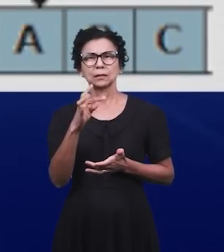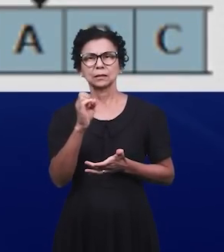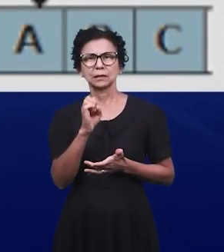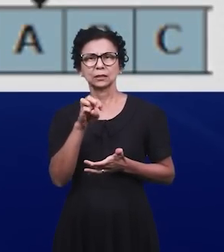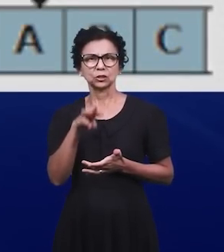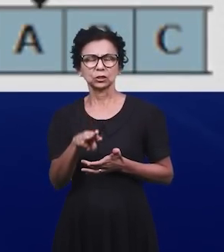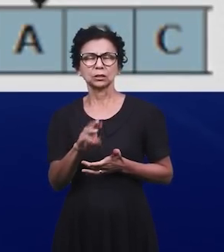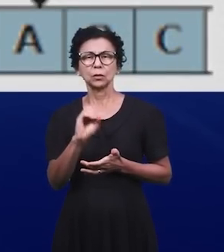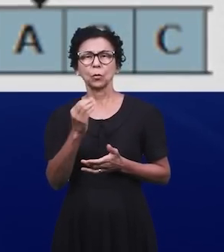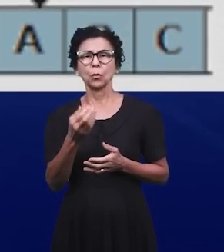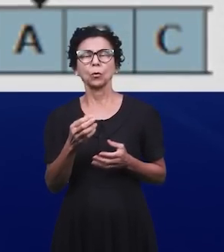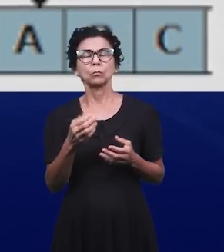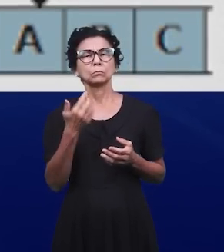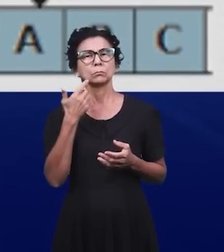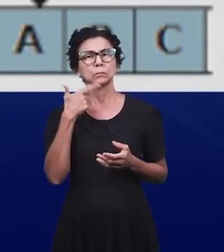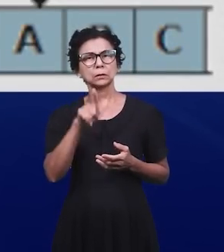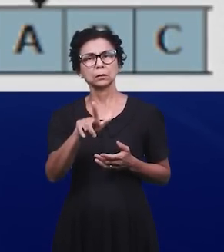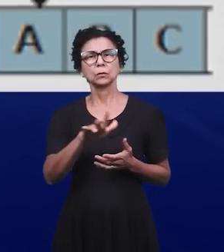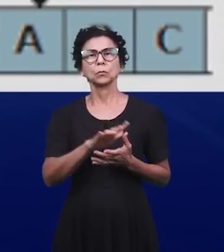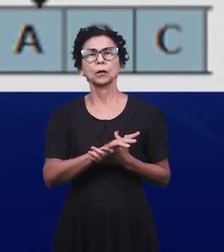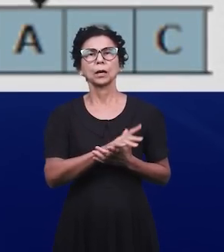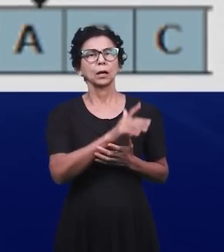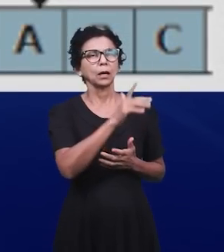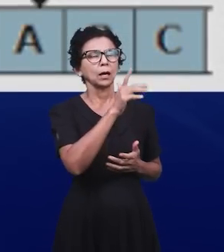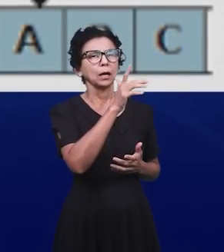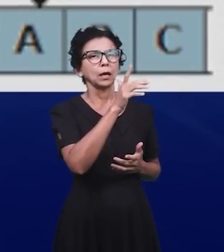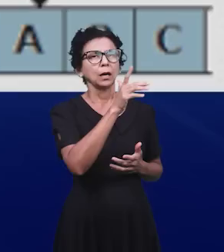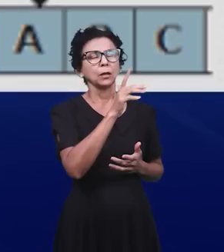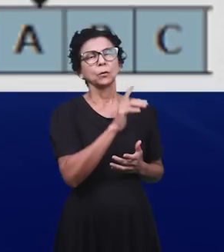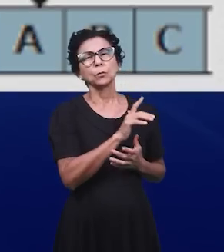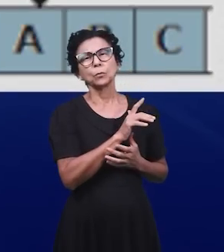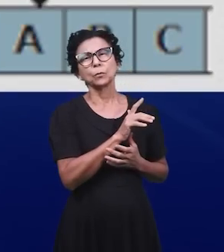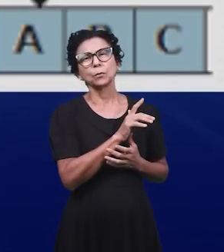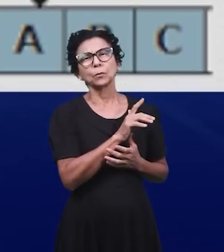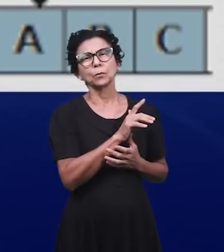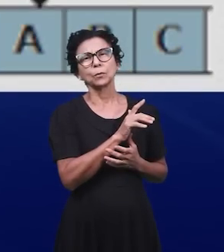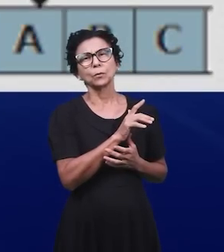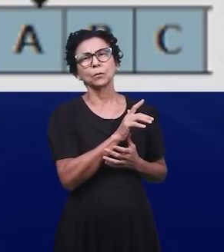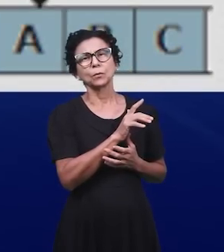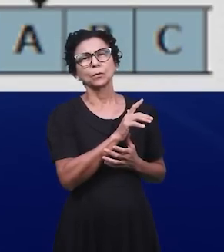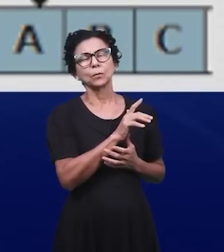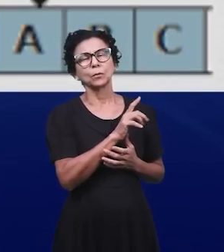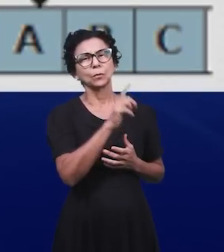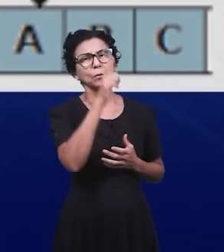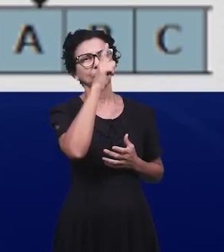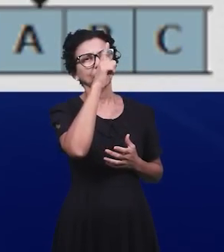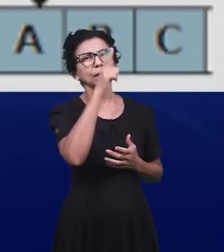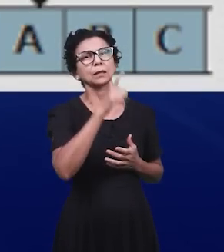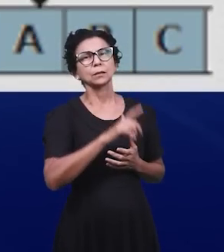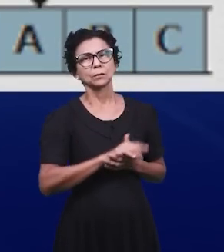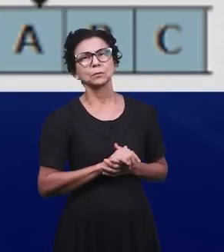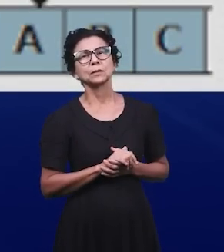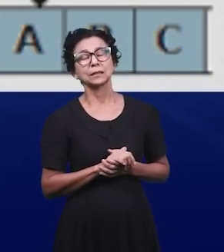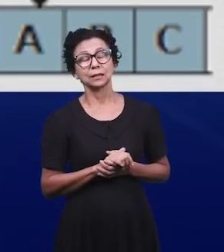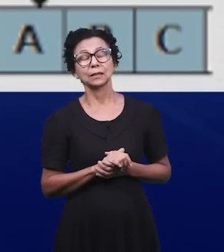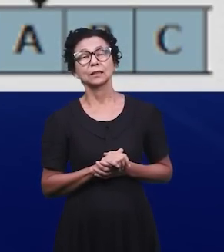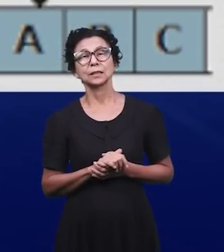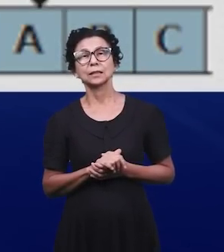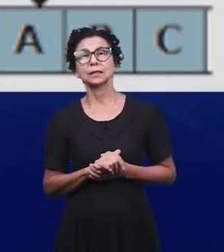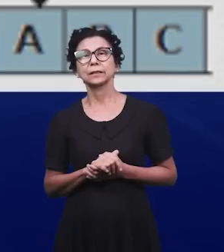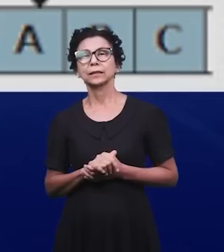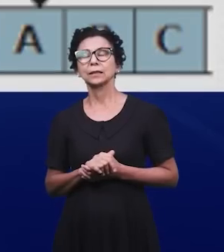no quadro, pegando como se a gente fosse usar o alfabeto que a gente utiliza, né?